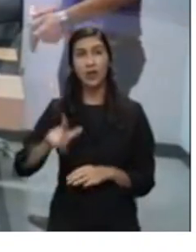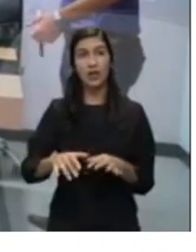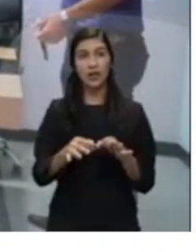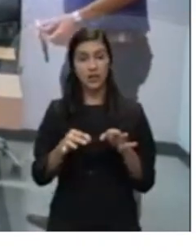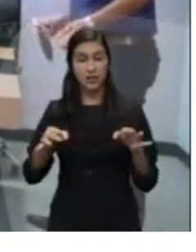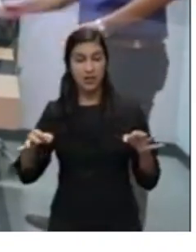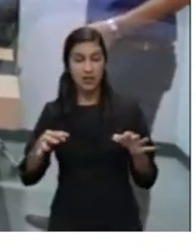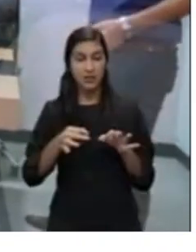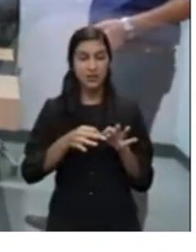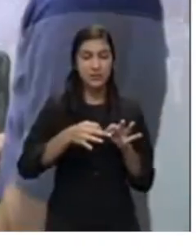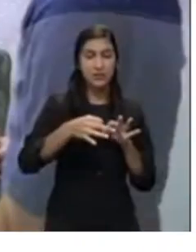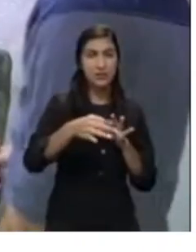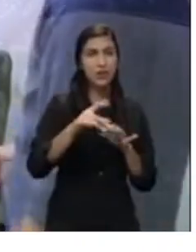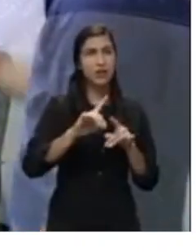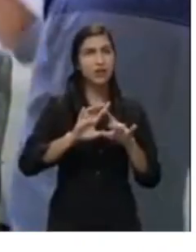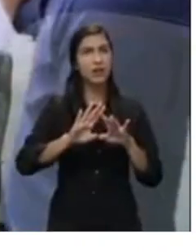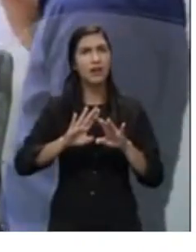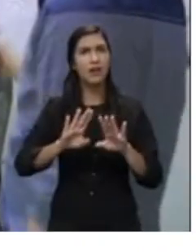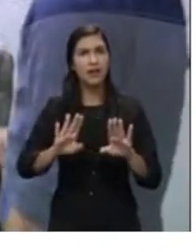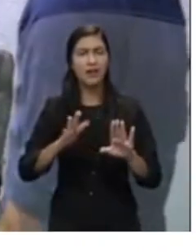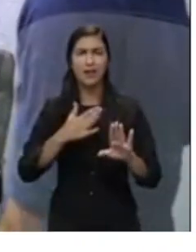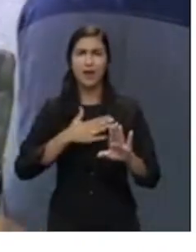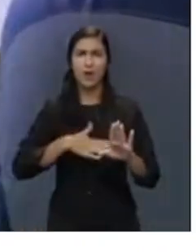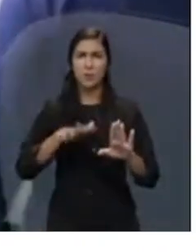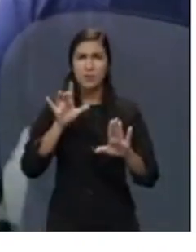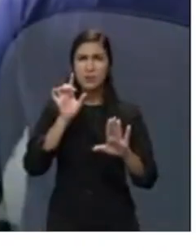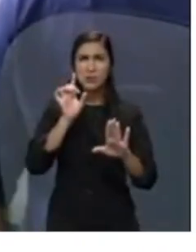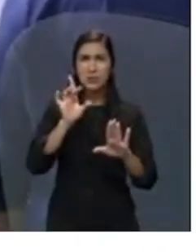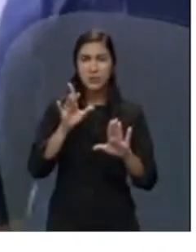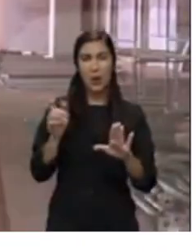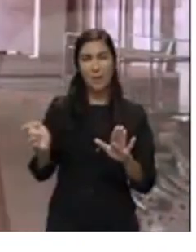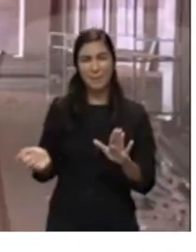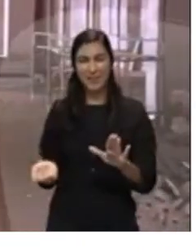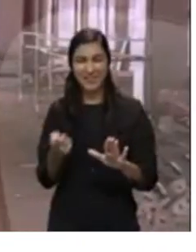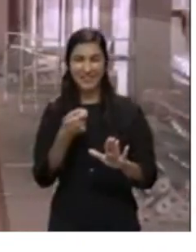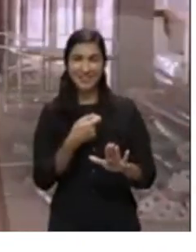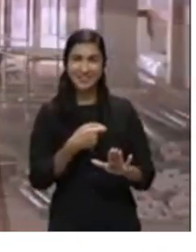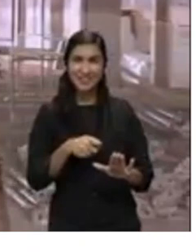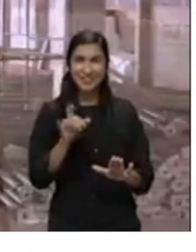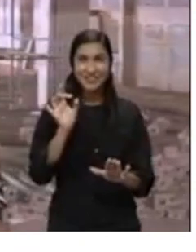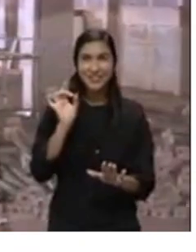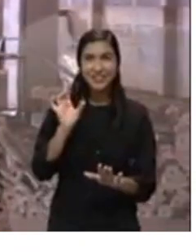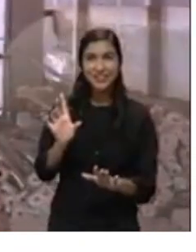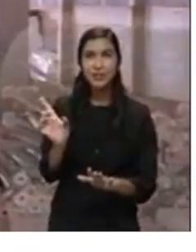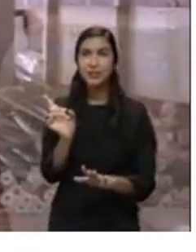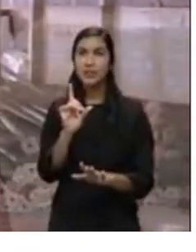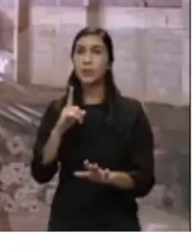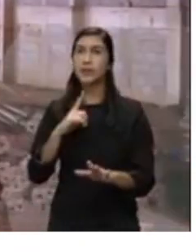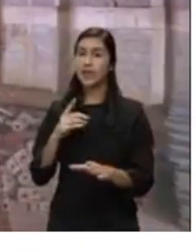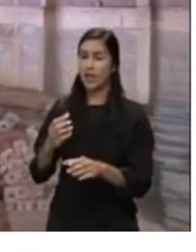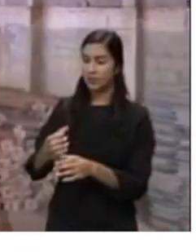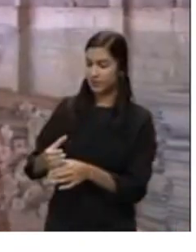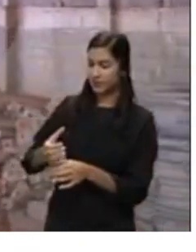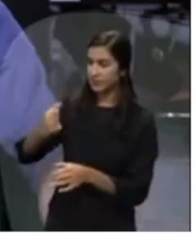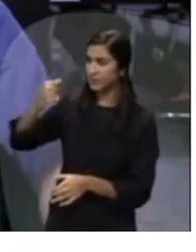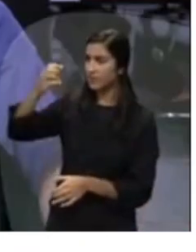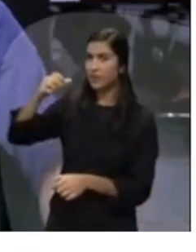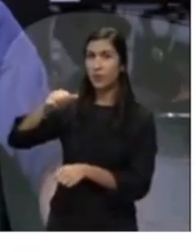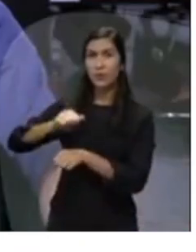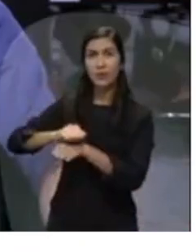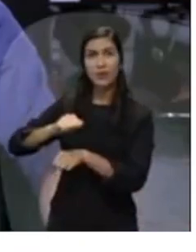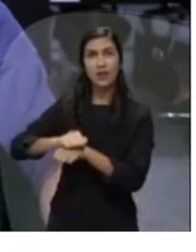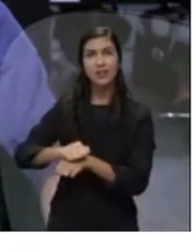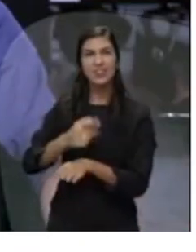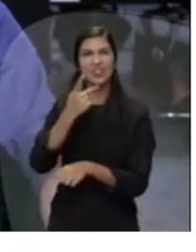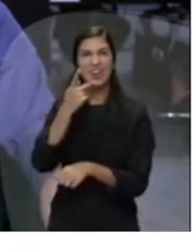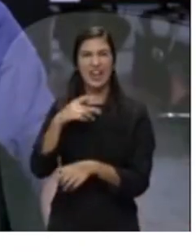massa, ângulos. Mas calma, não estamos falando apenas do ping-pong, mas também de pilares de concreto armado. Falar de